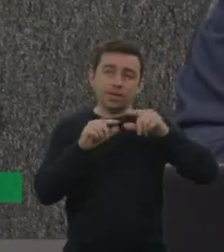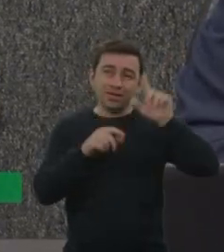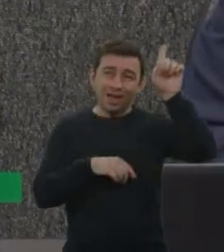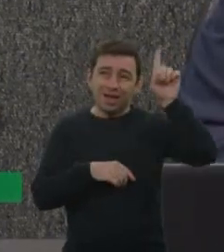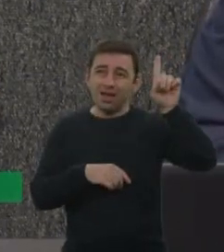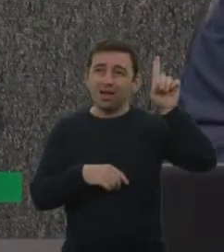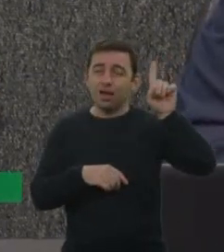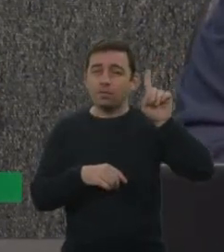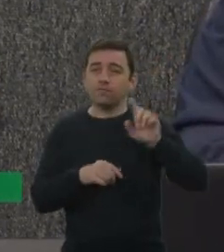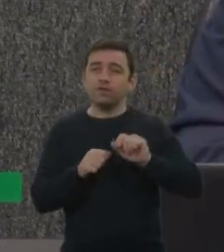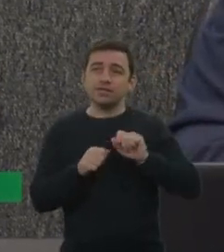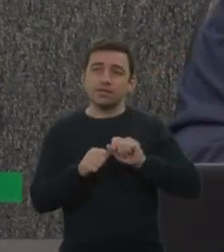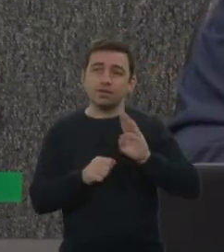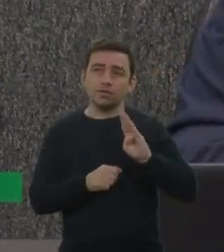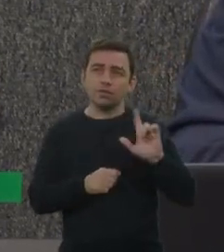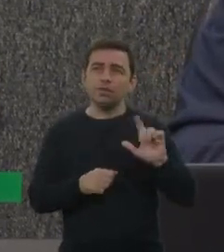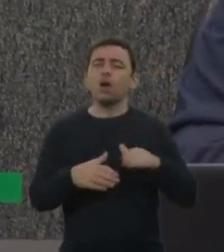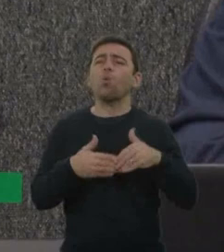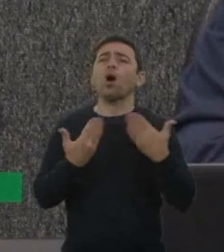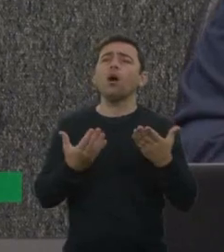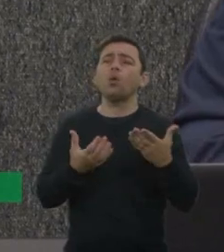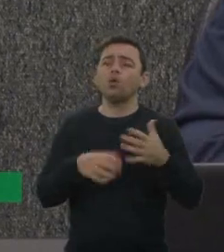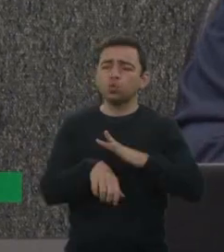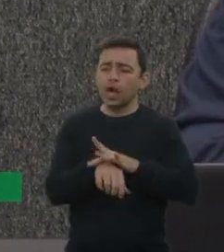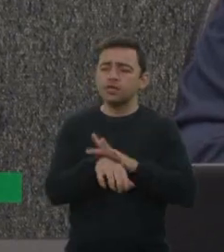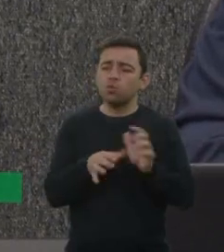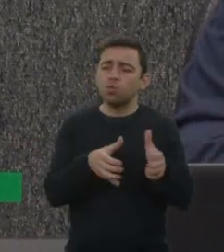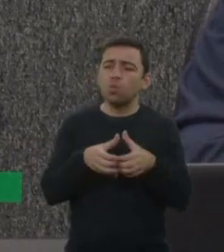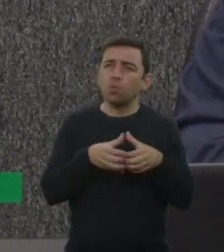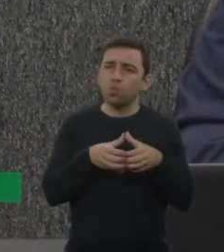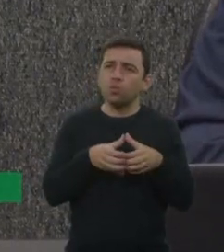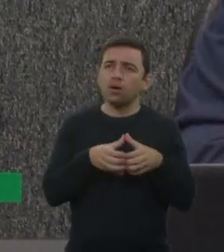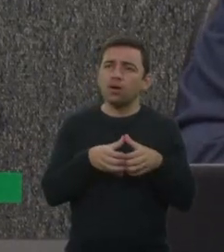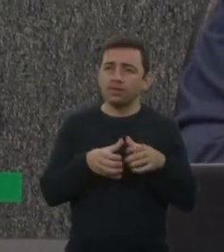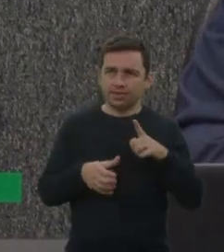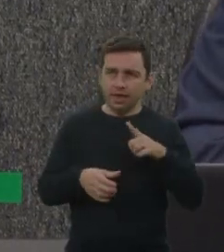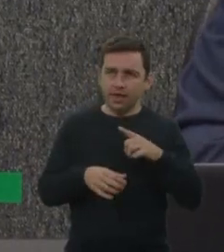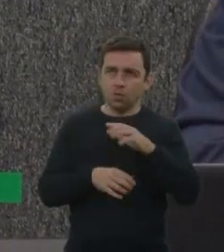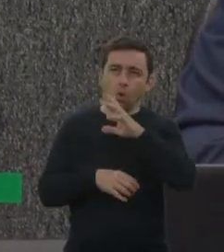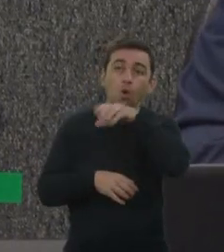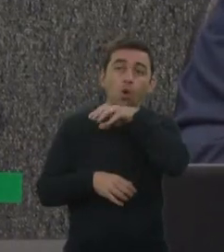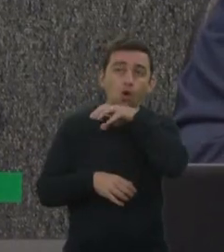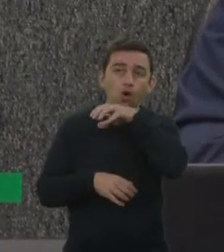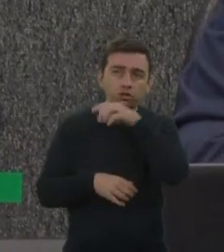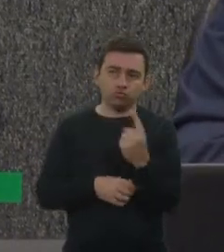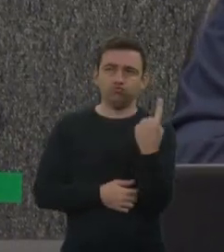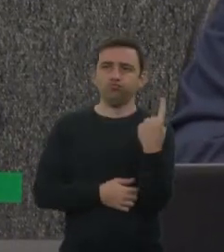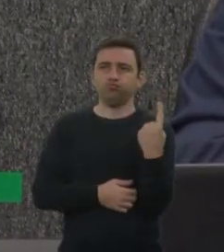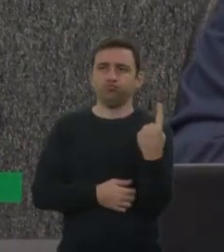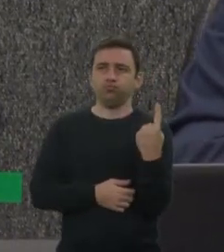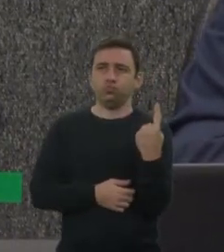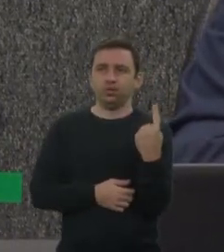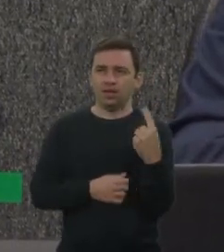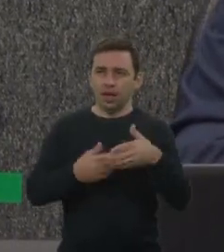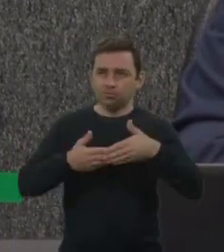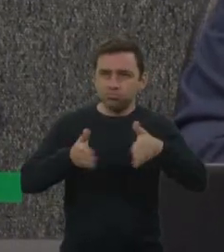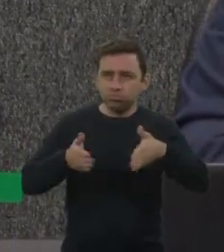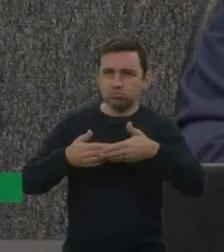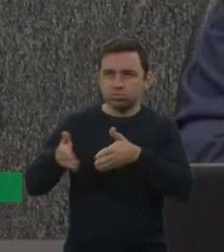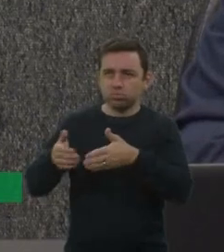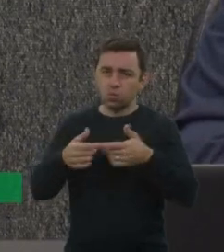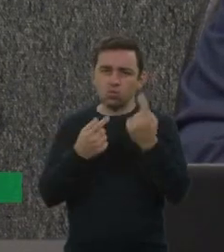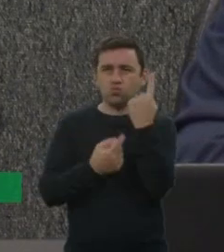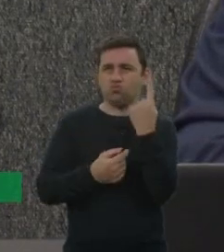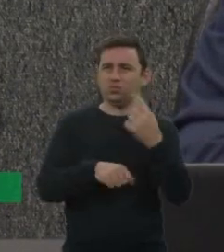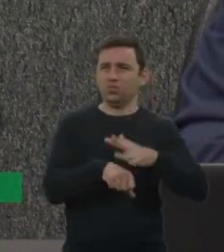qual é o conjunto de patologias? Tem um em Concórdia, mas nós vamos ficar abrindo serviços para uma